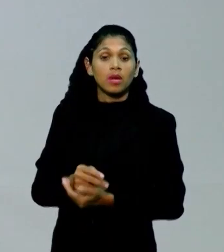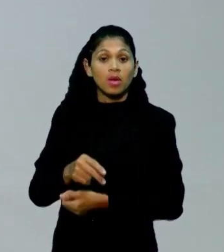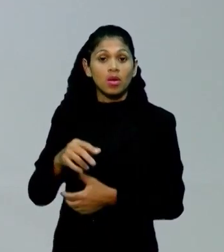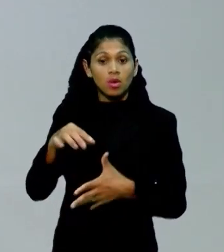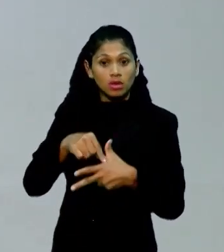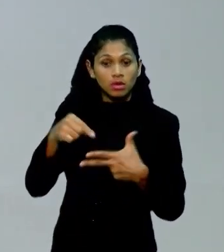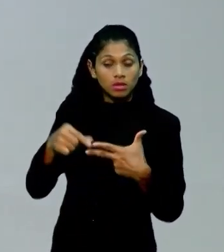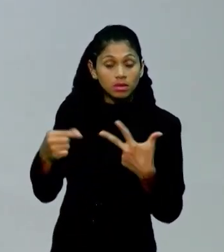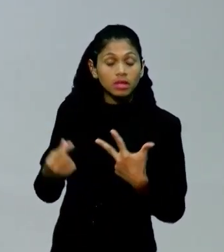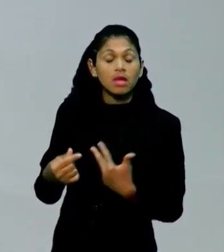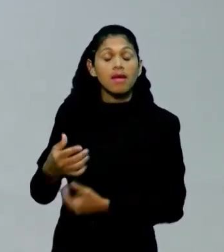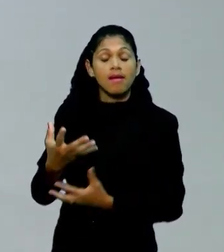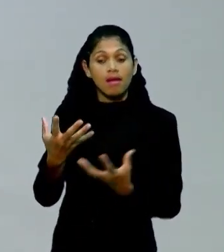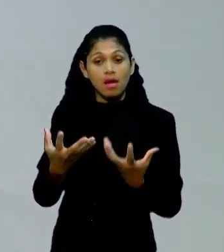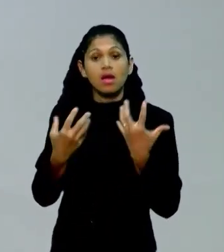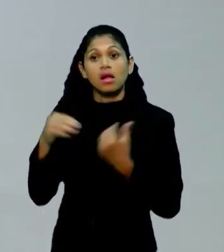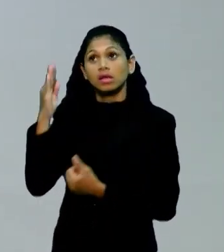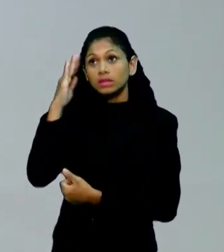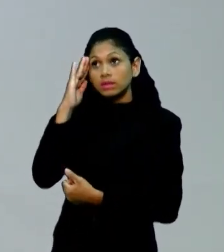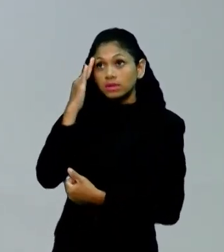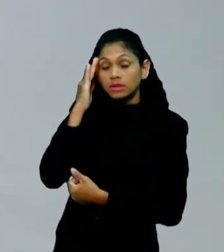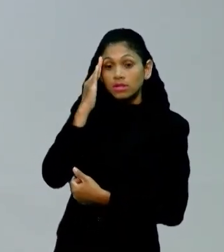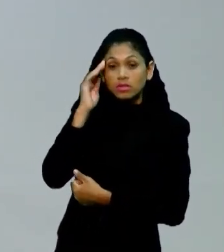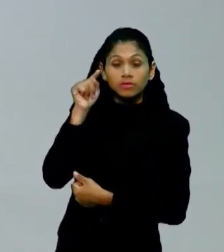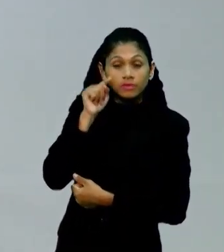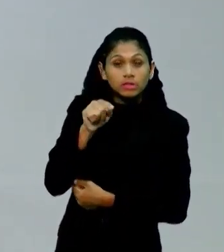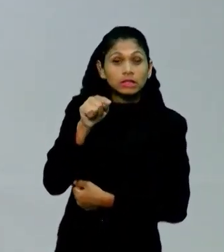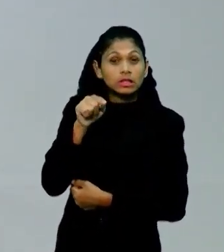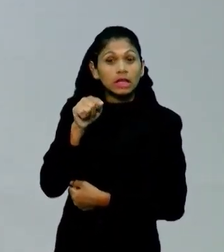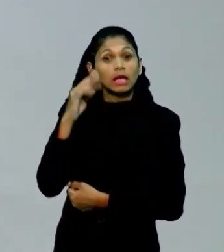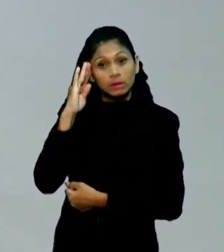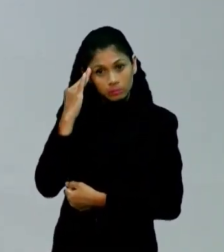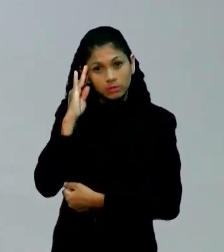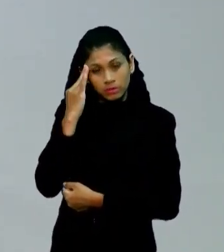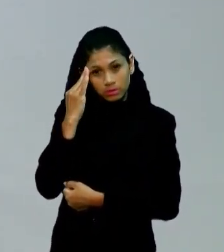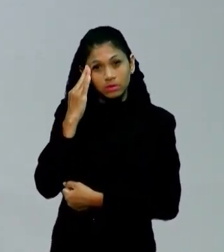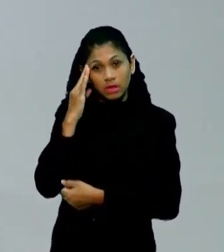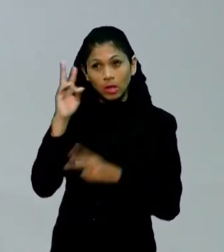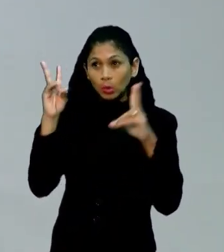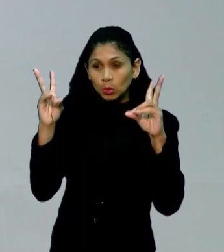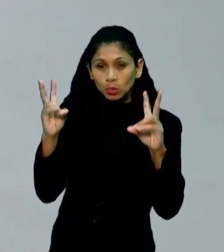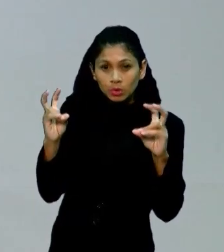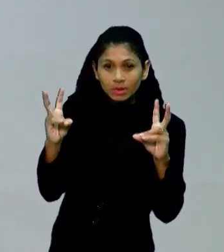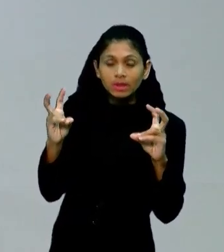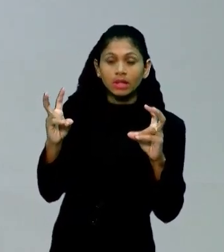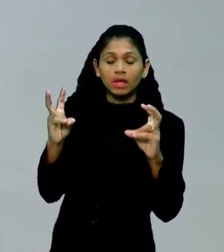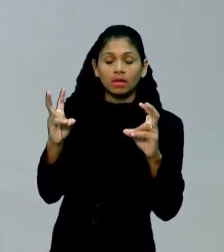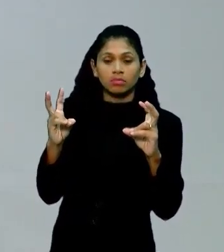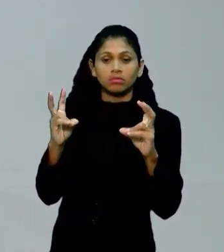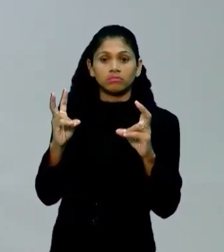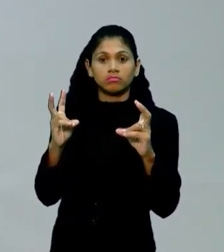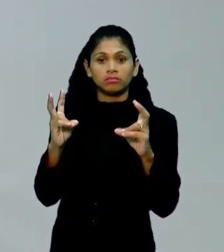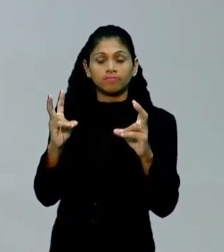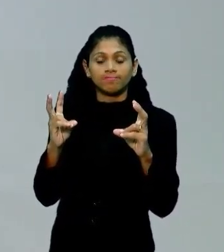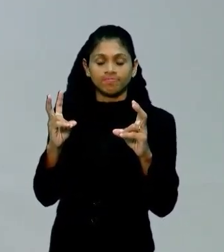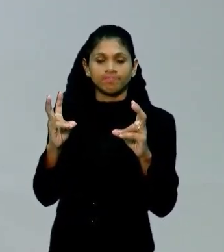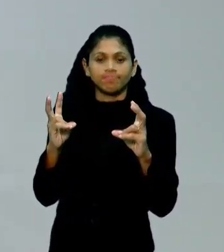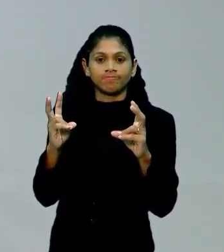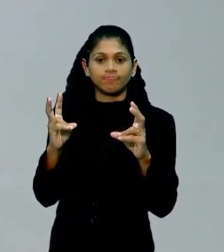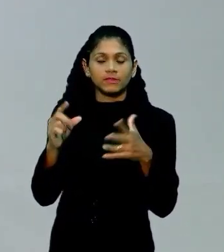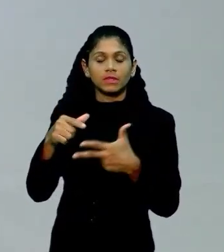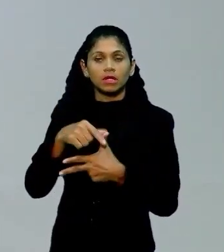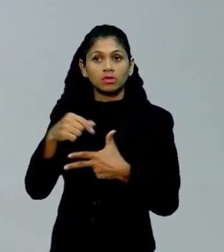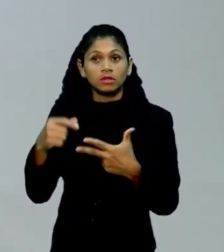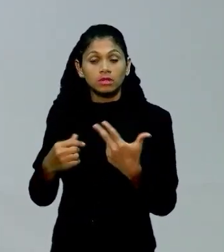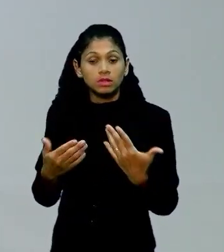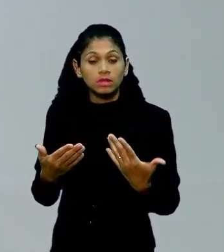você entendeu Você precisa Estar atento você precisa estar alerta para entender o que ela quer de você ela quer o seu conhecimento de vida ela quer que